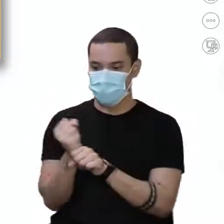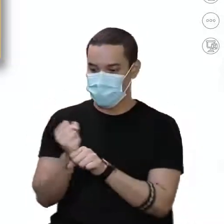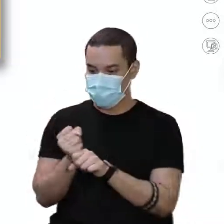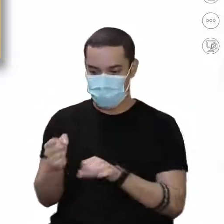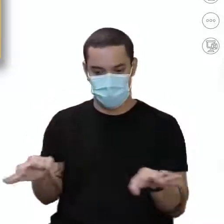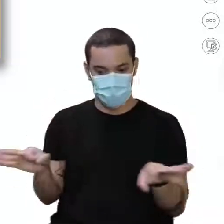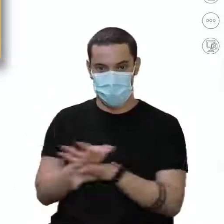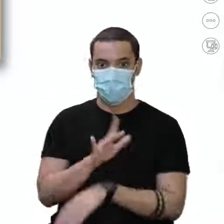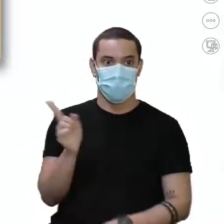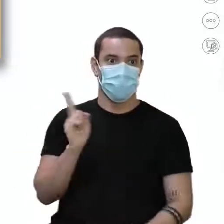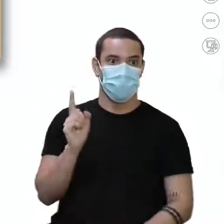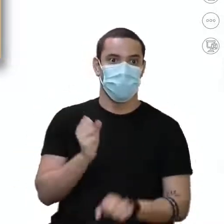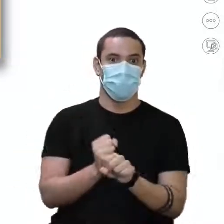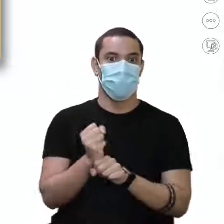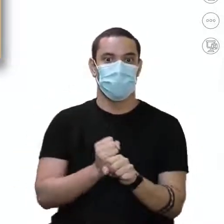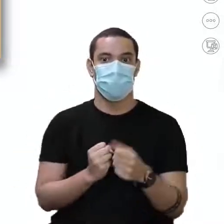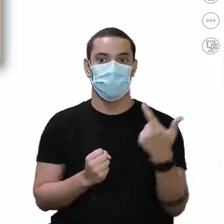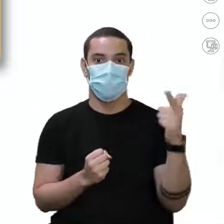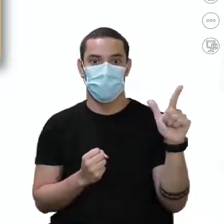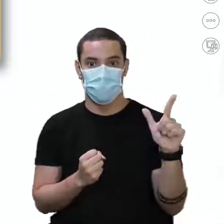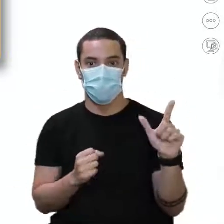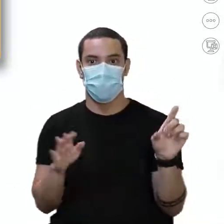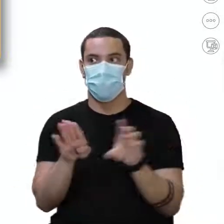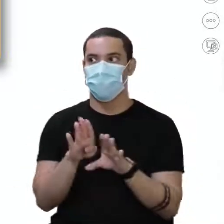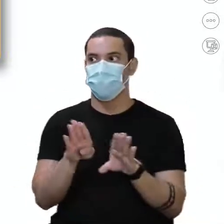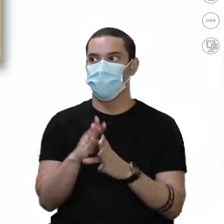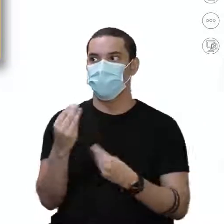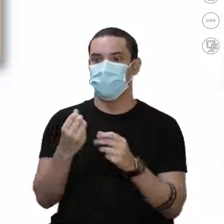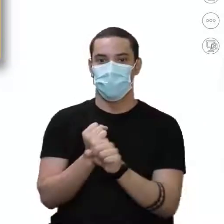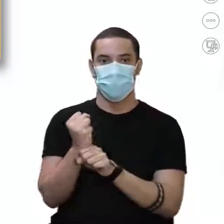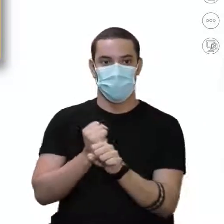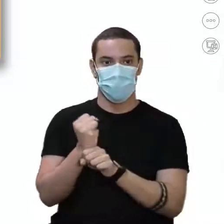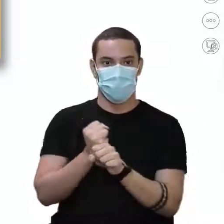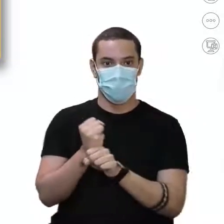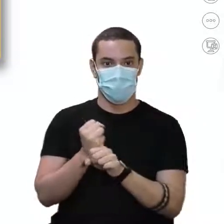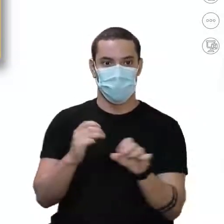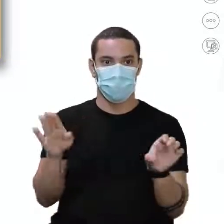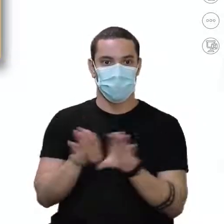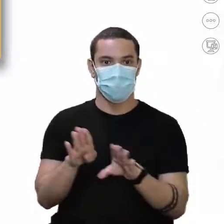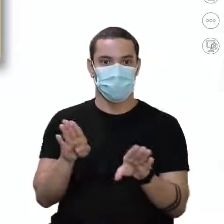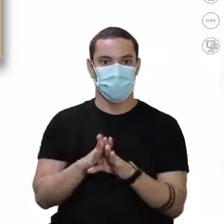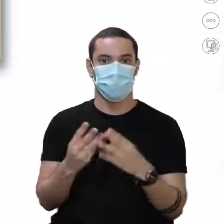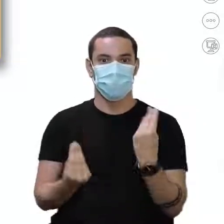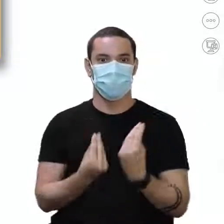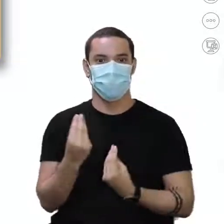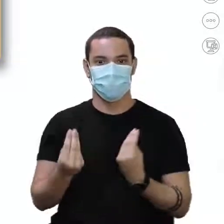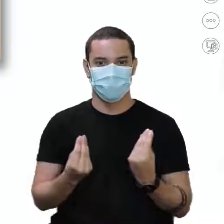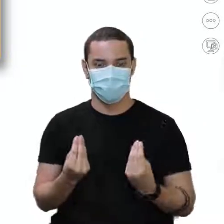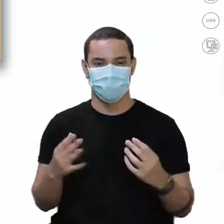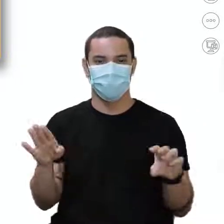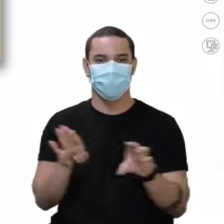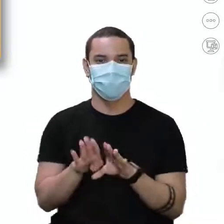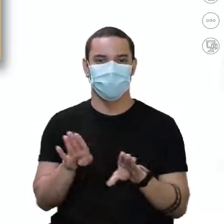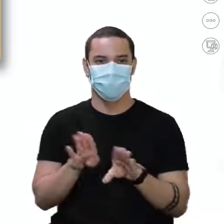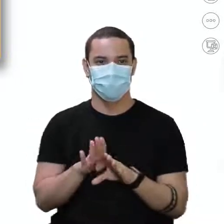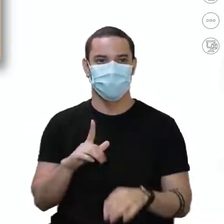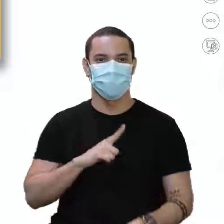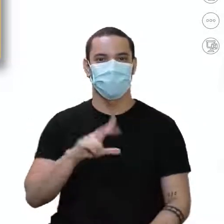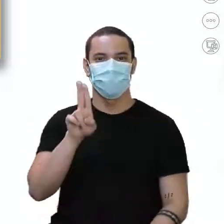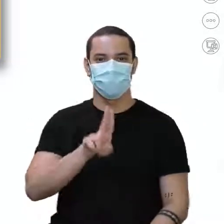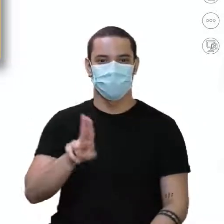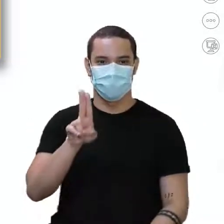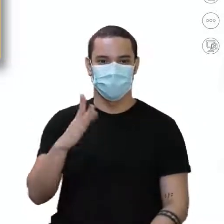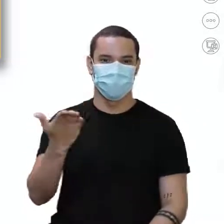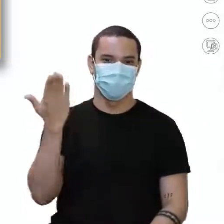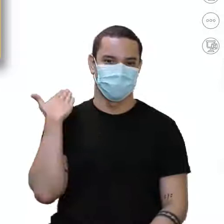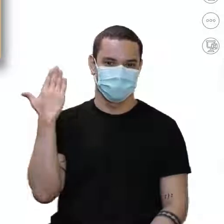ainda não acabou. Você está falando de ações sobre aquele ano. E aí, nós temos aí o uso do